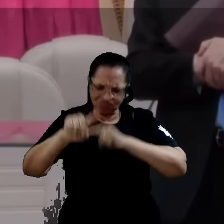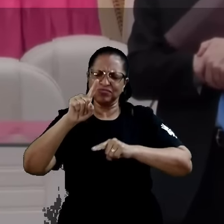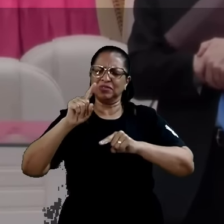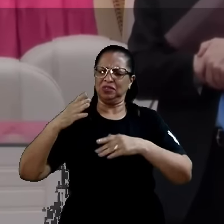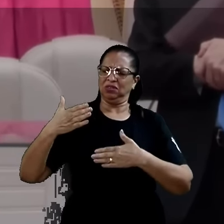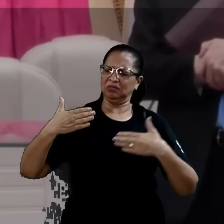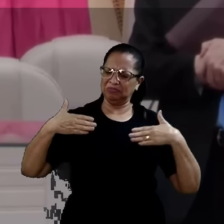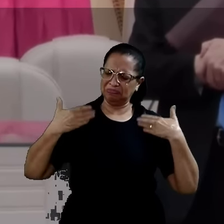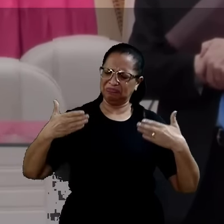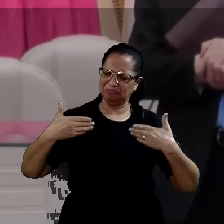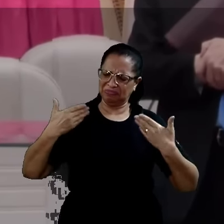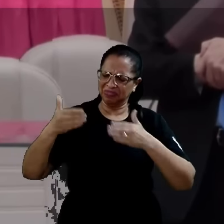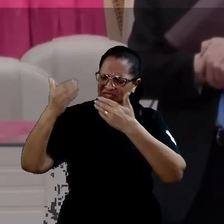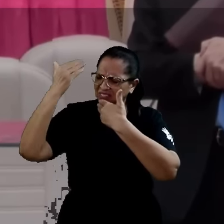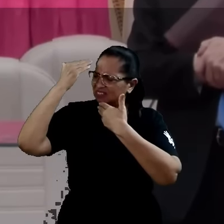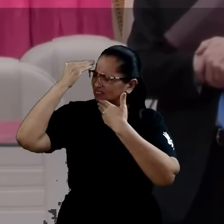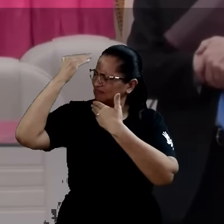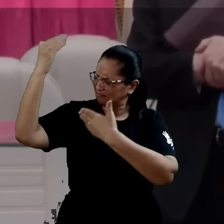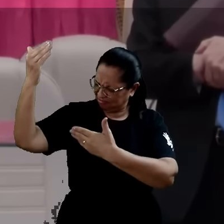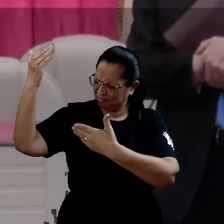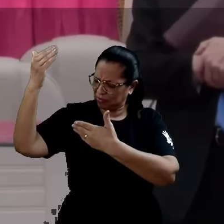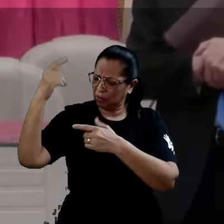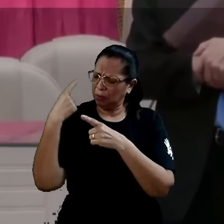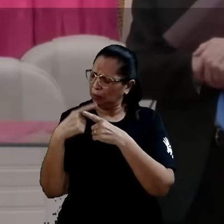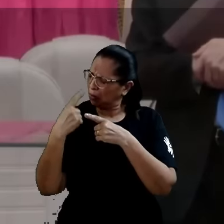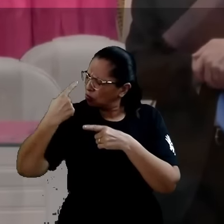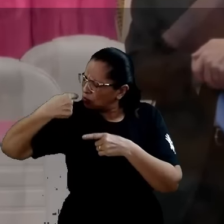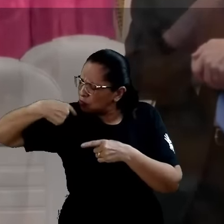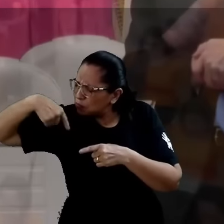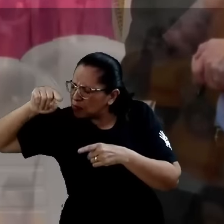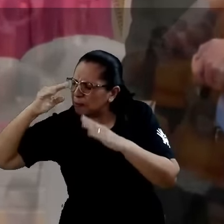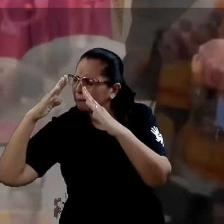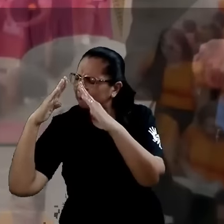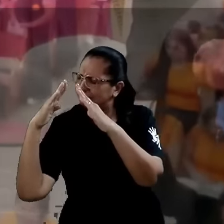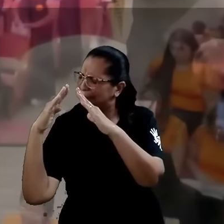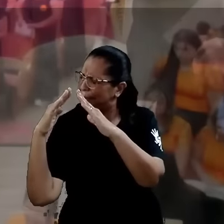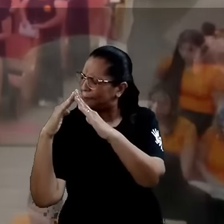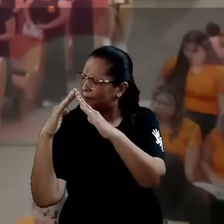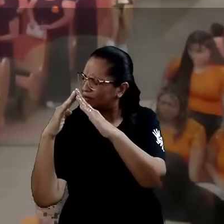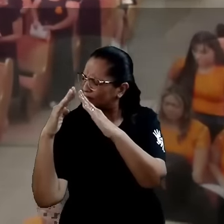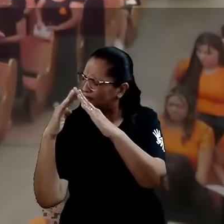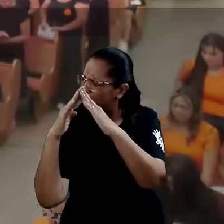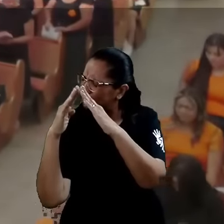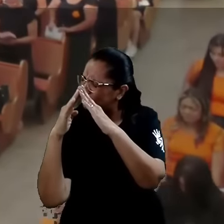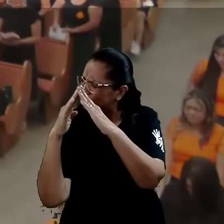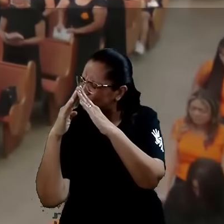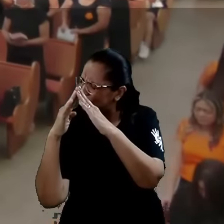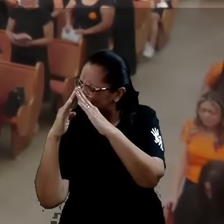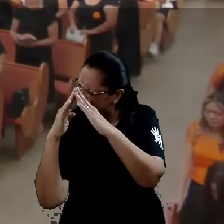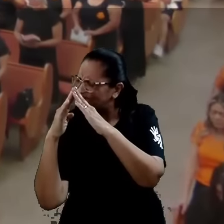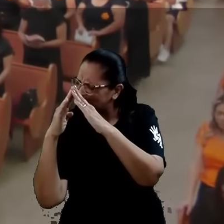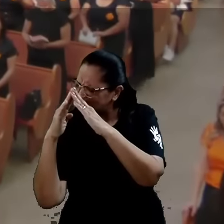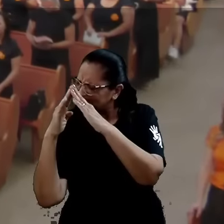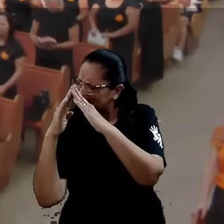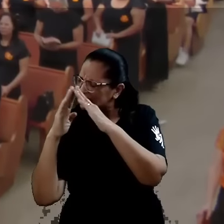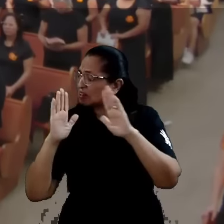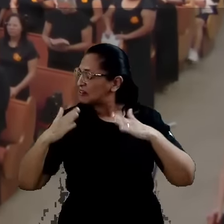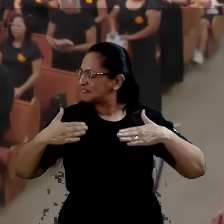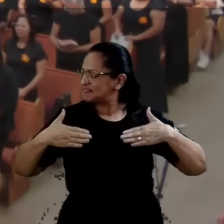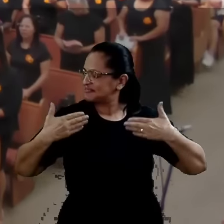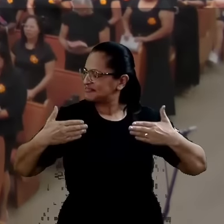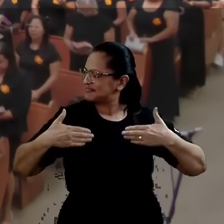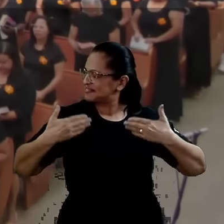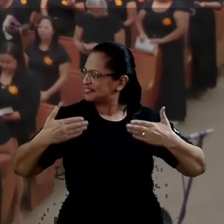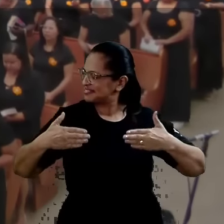aqueles que aqui estão levando preciosas sementes coração apertadinho vai voltar sem dúvida para o